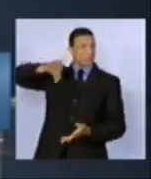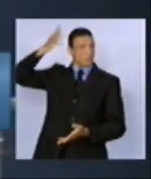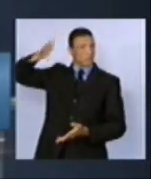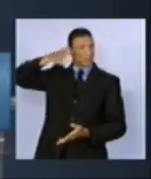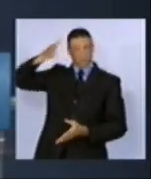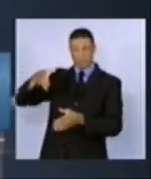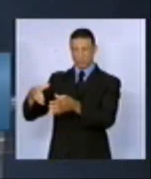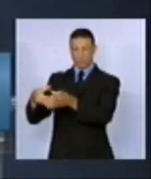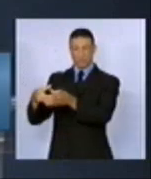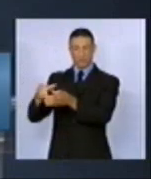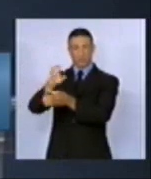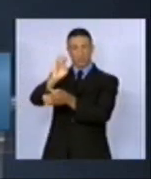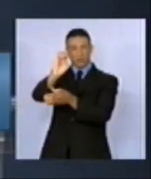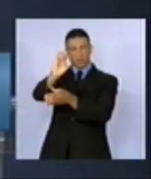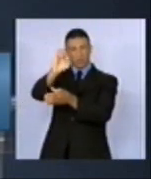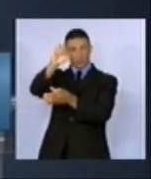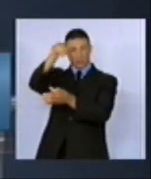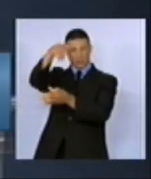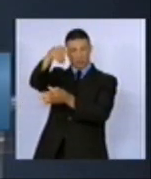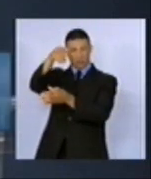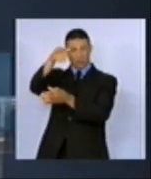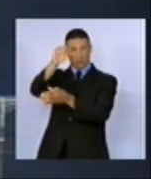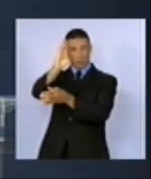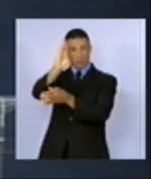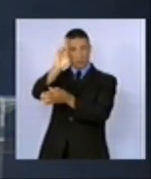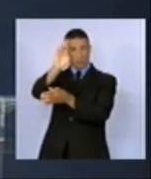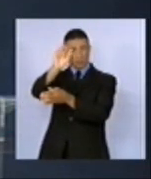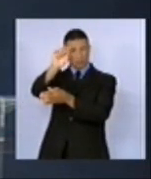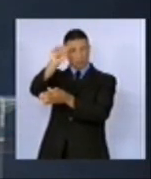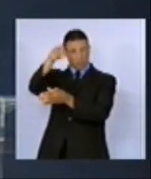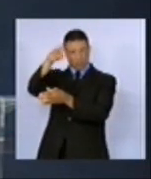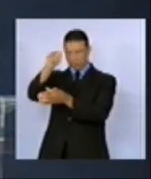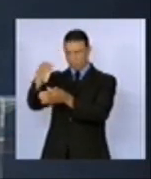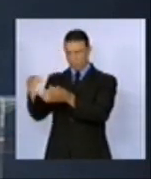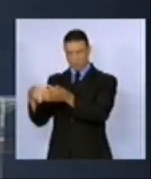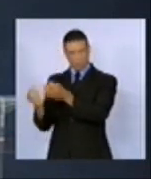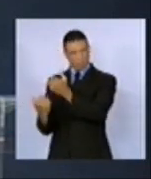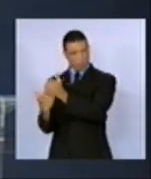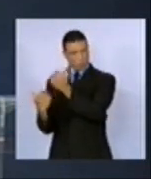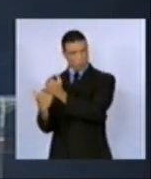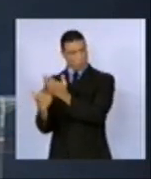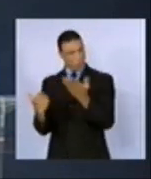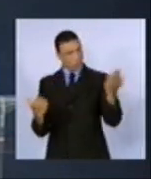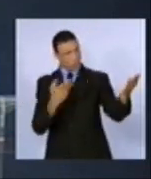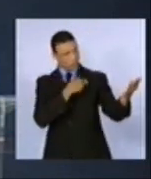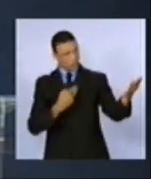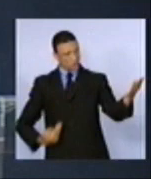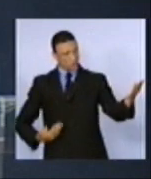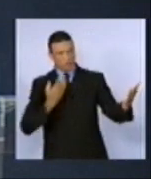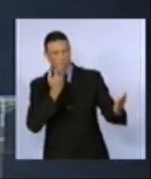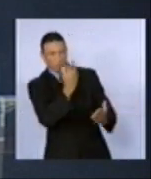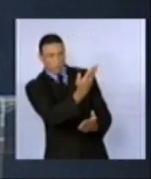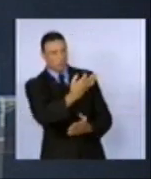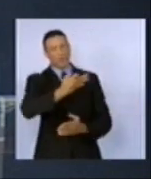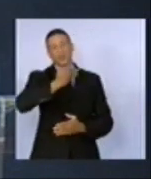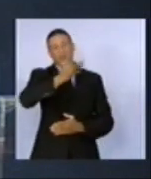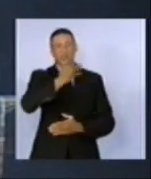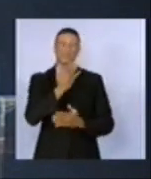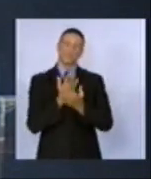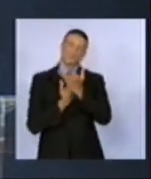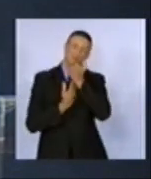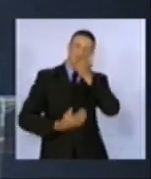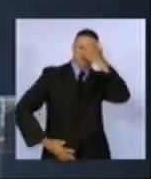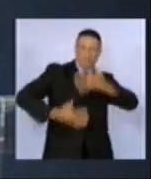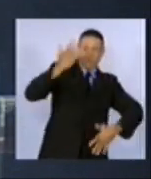de brapa para o o o ministro fux Espero que não atrapalhe muito no meu português